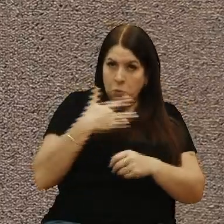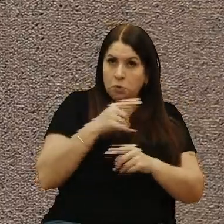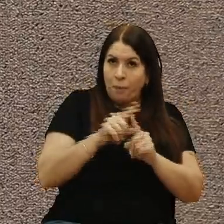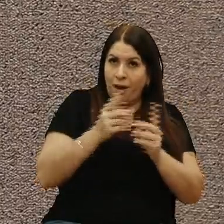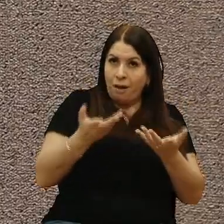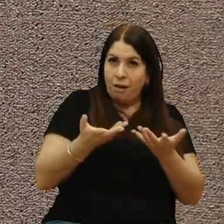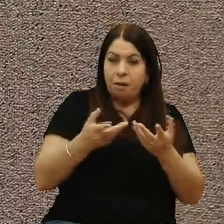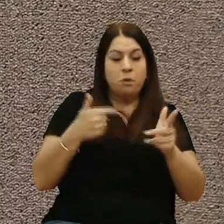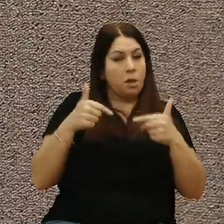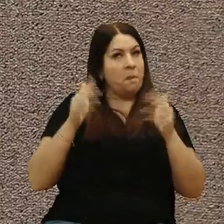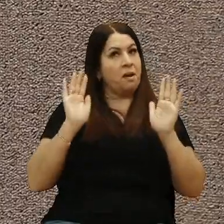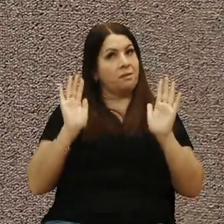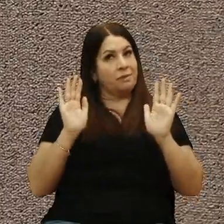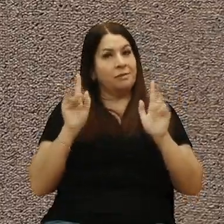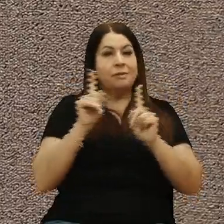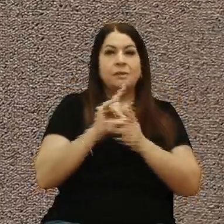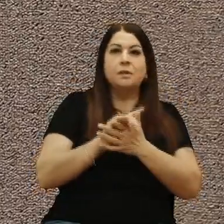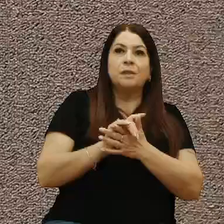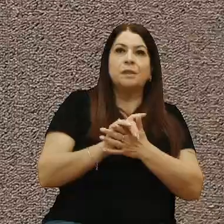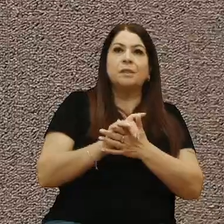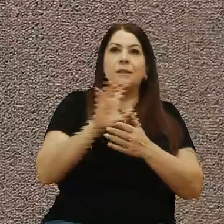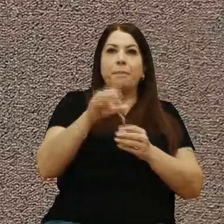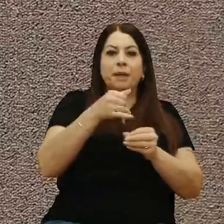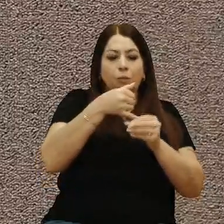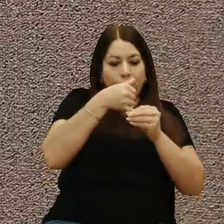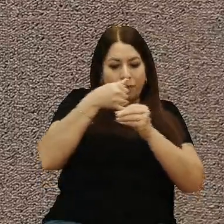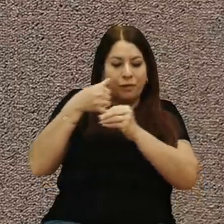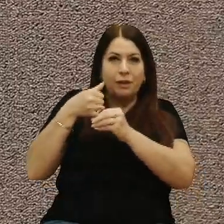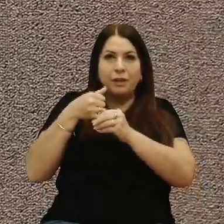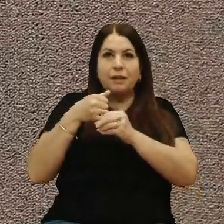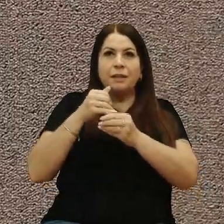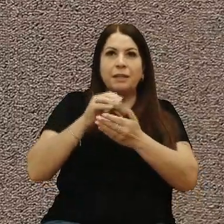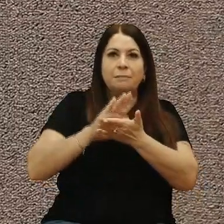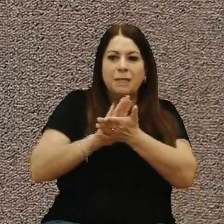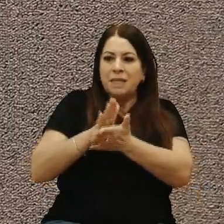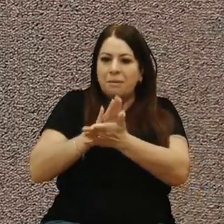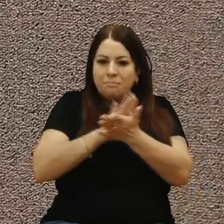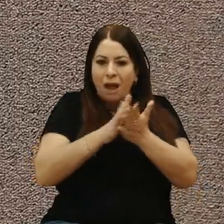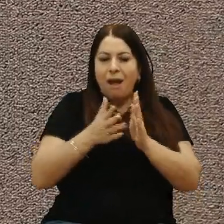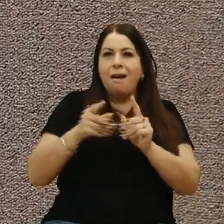porque são trabalhadores, estão lá colhendo a coca, pisoteando ela,